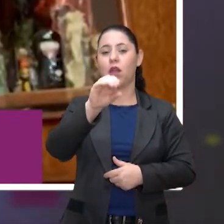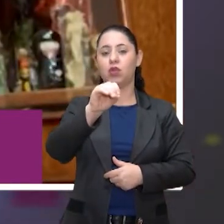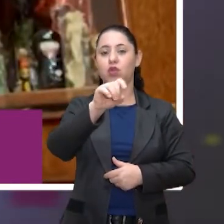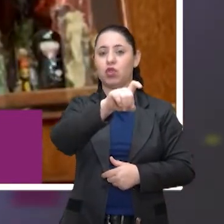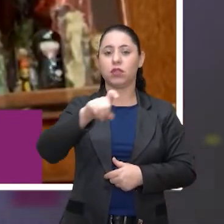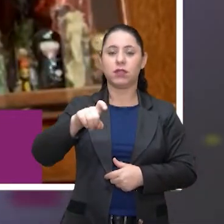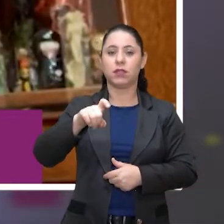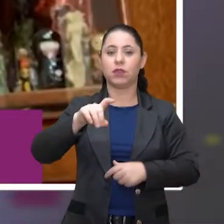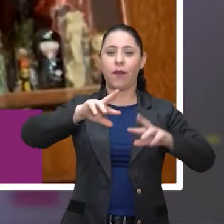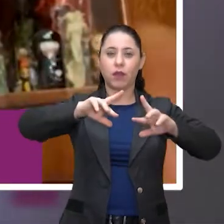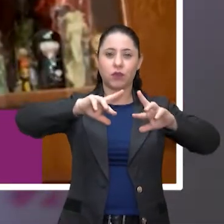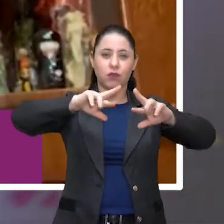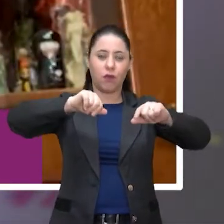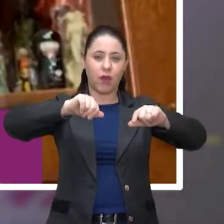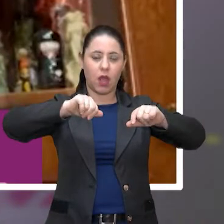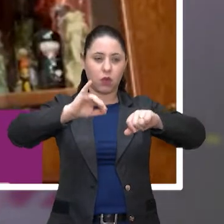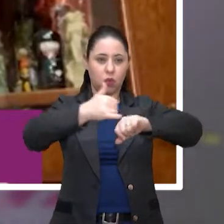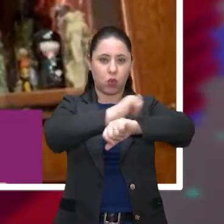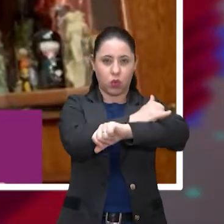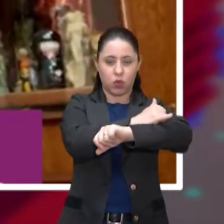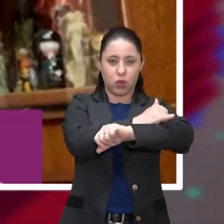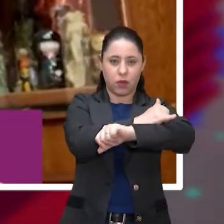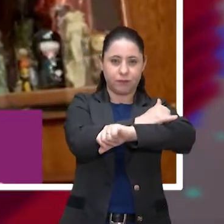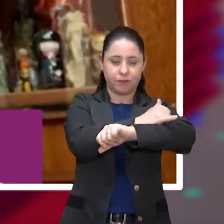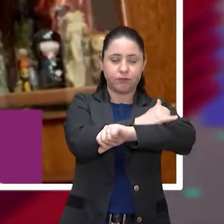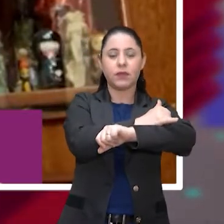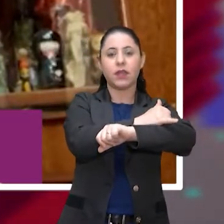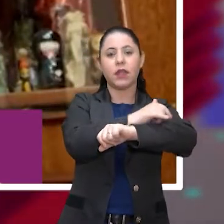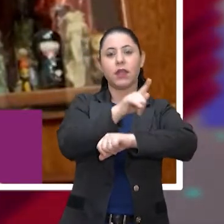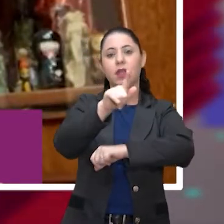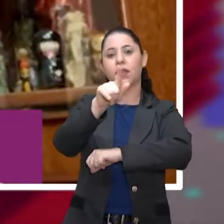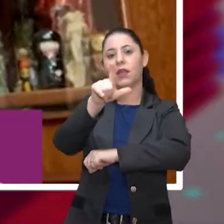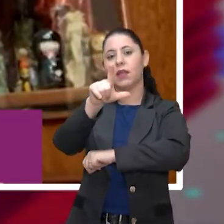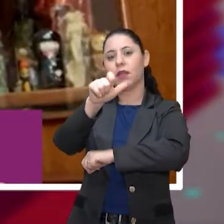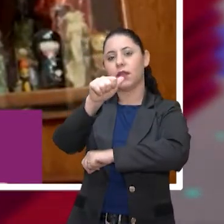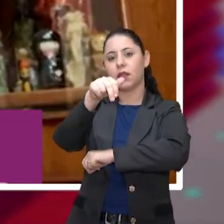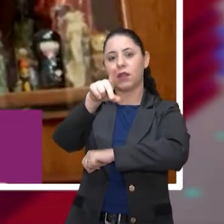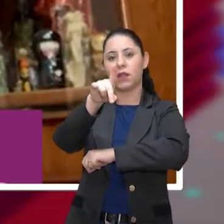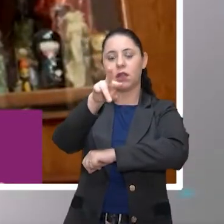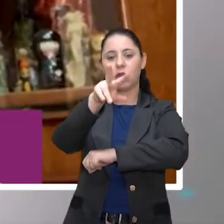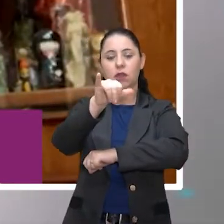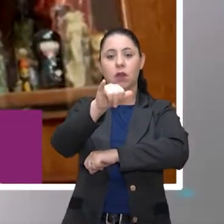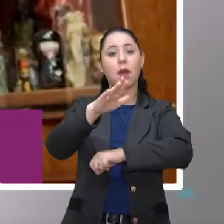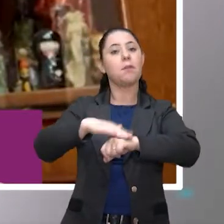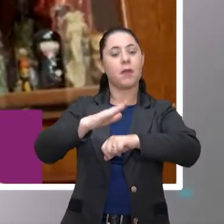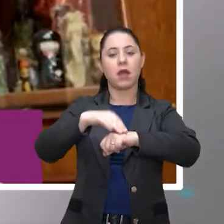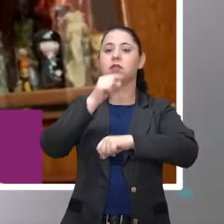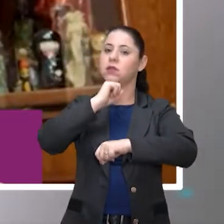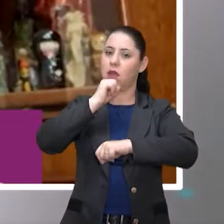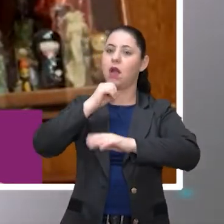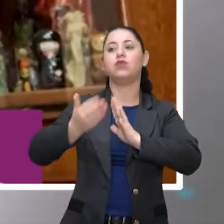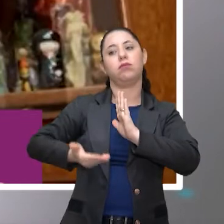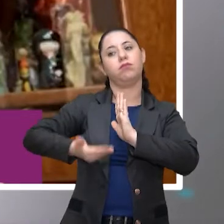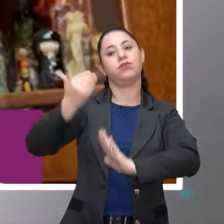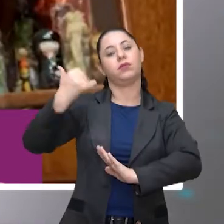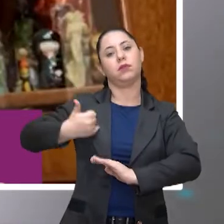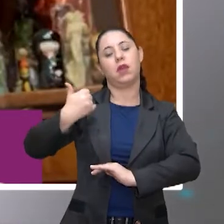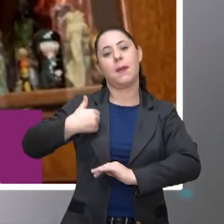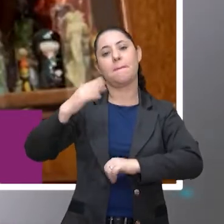ter contraste entre a glândula e a gordura. E quanto mais velha a mulher, quanto